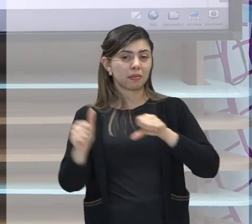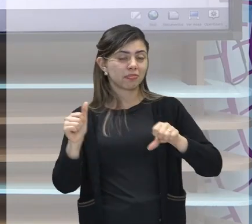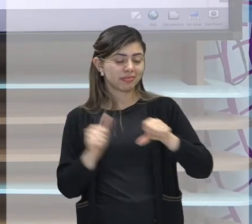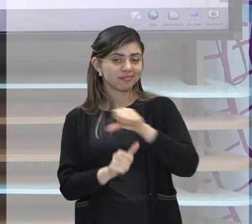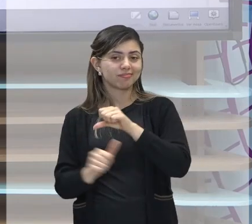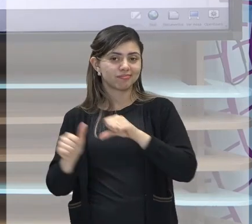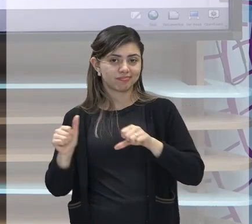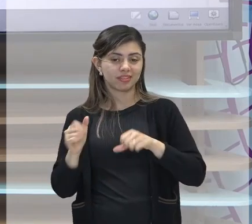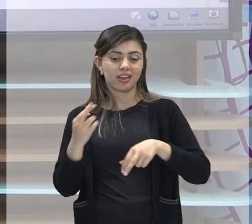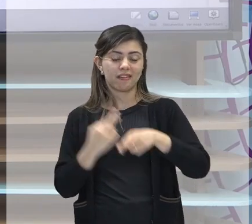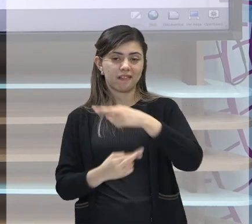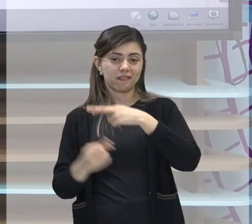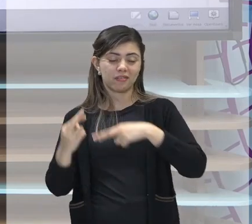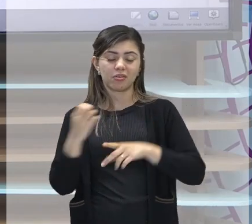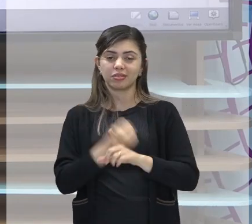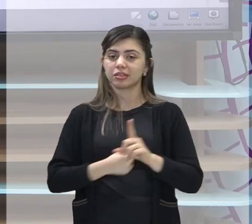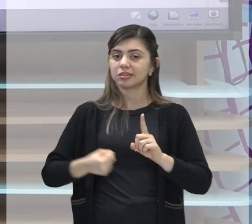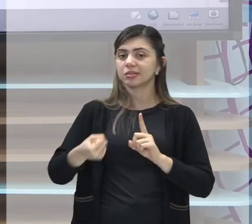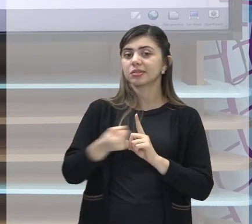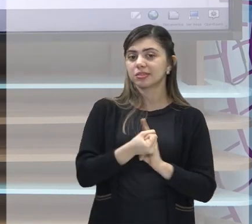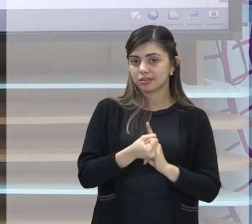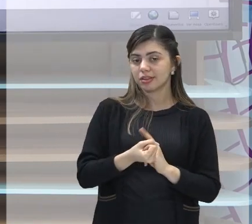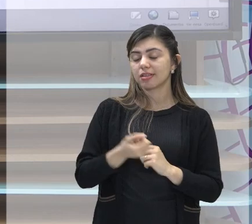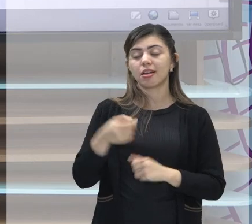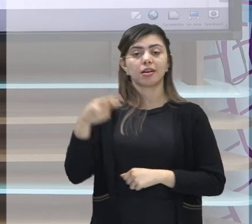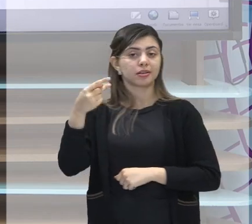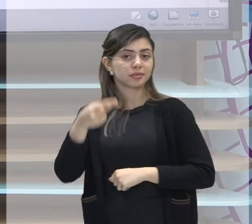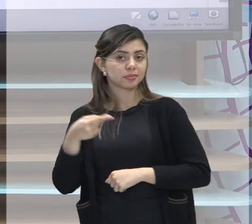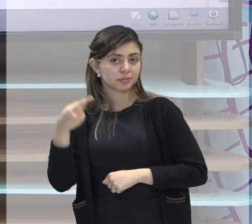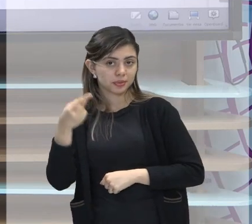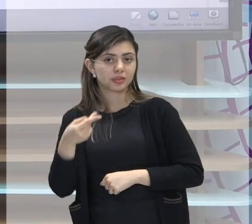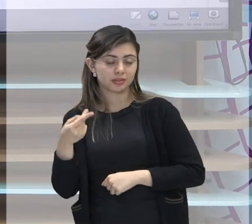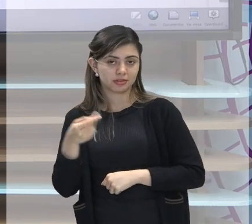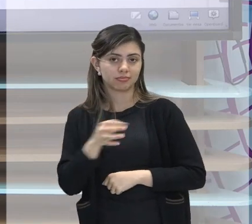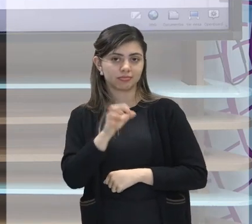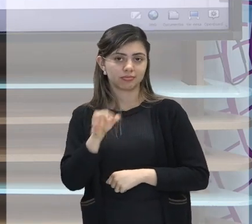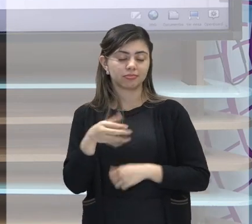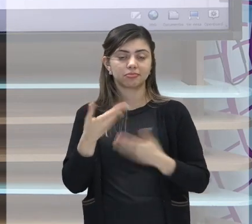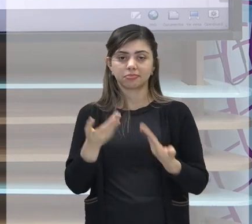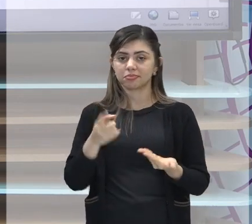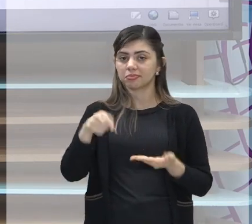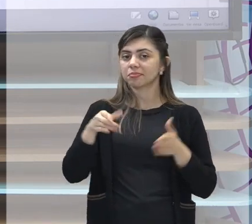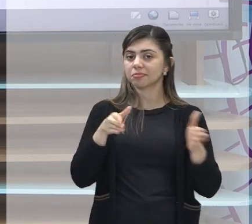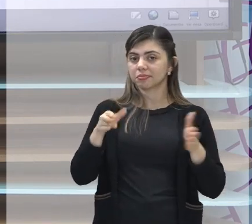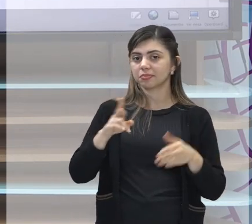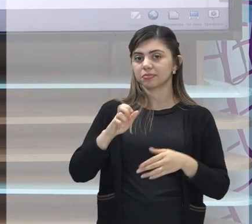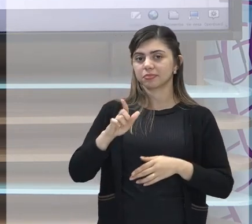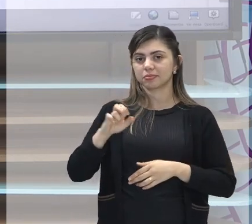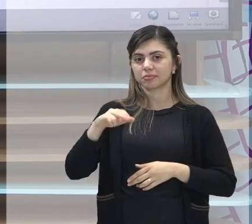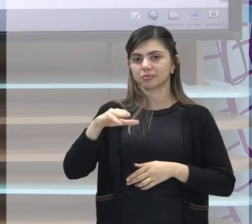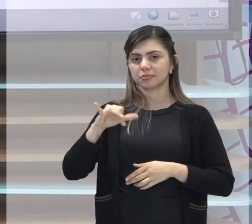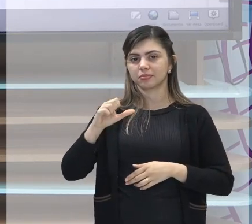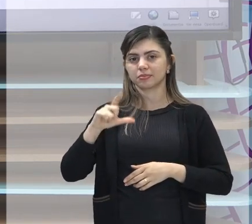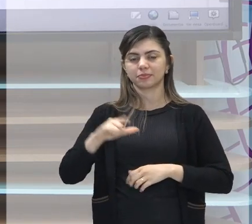instabilidade social, política, que é o período regencial.